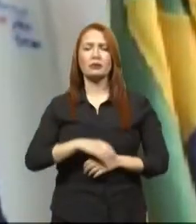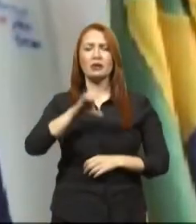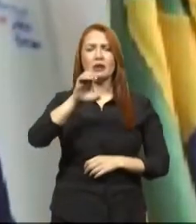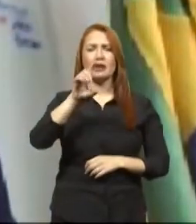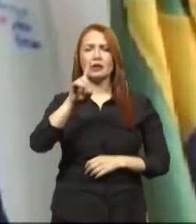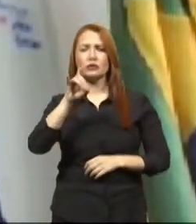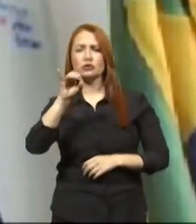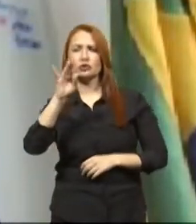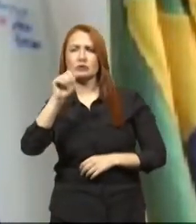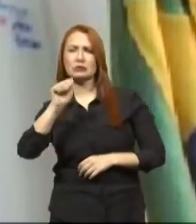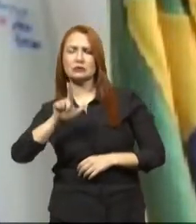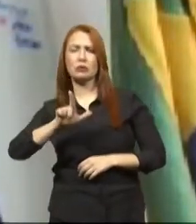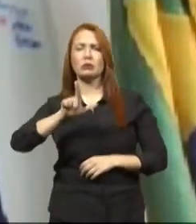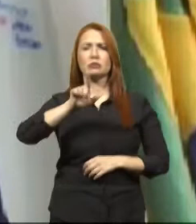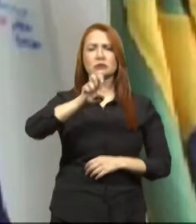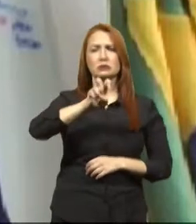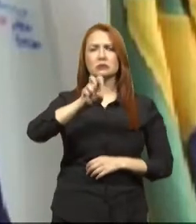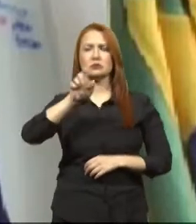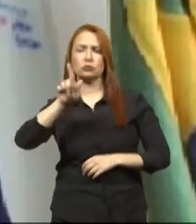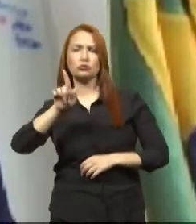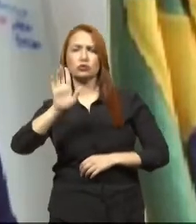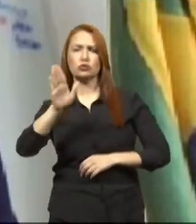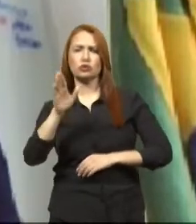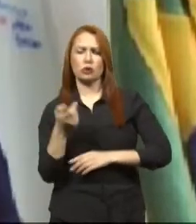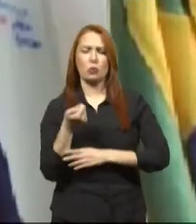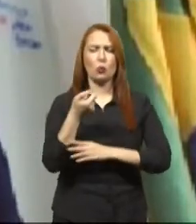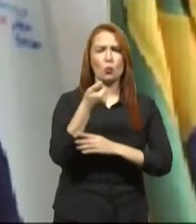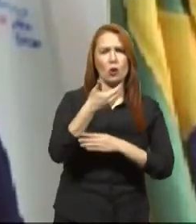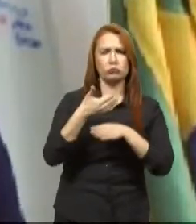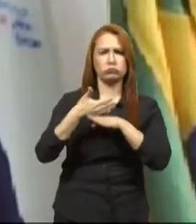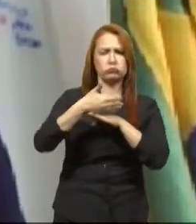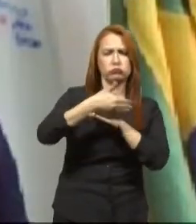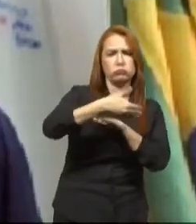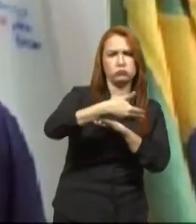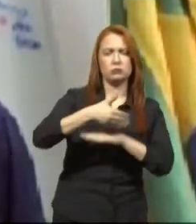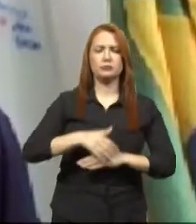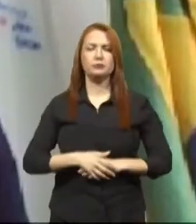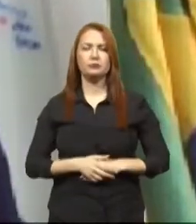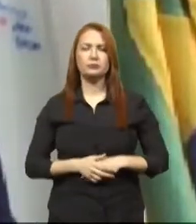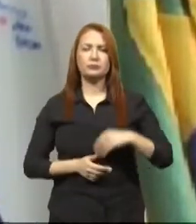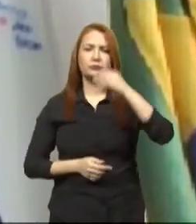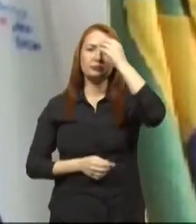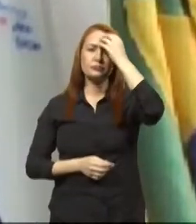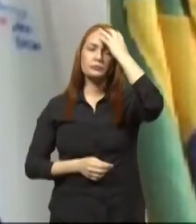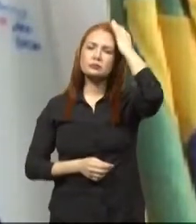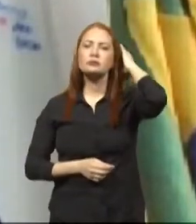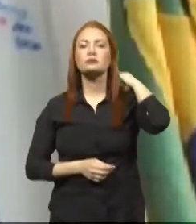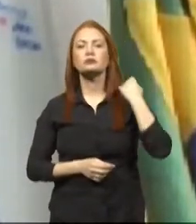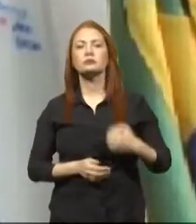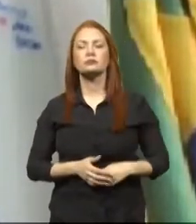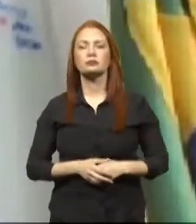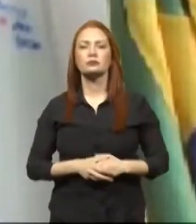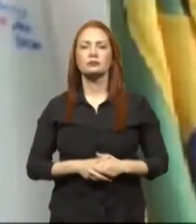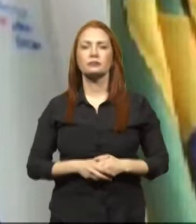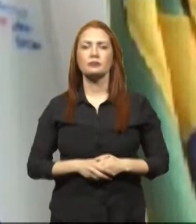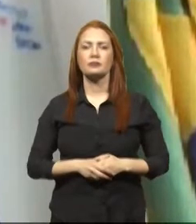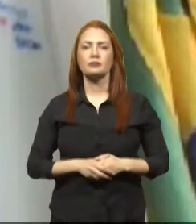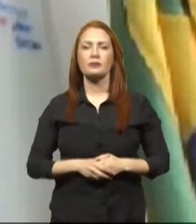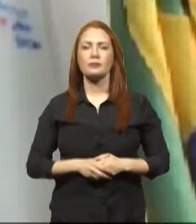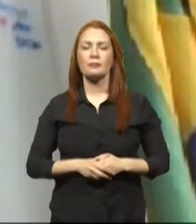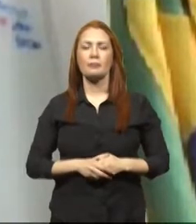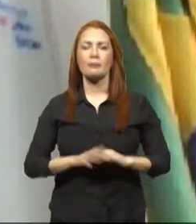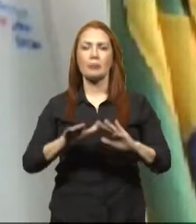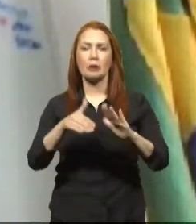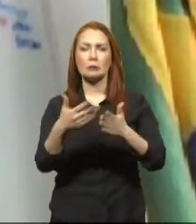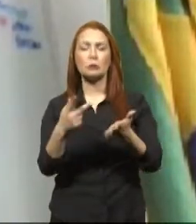acontecer aí, né? Hoje a gente está aí na véspera, para ser mais preciso, aí, do edital do leilão do 5G. E